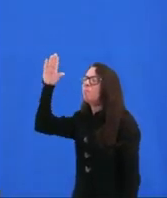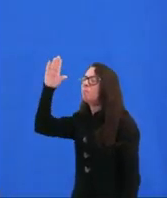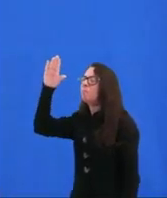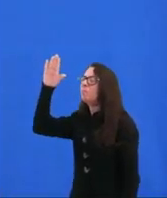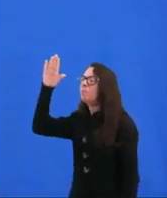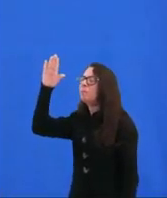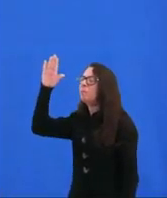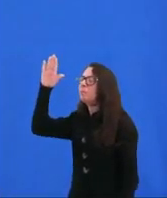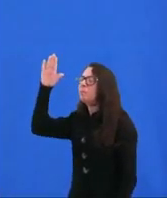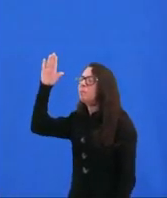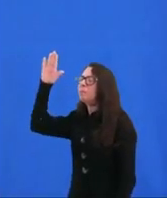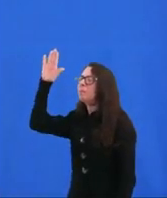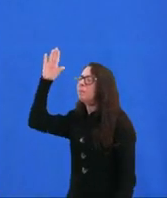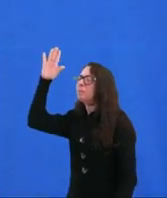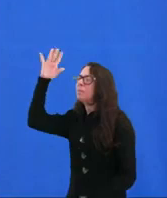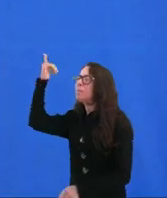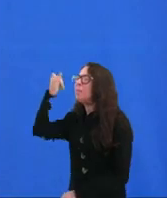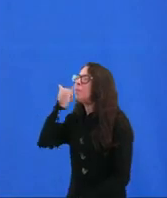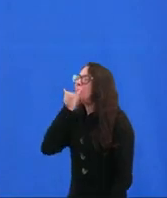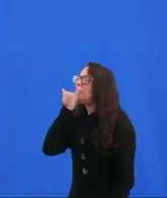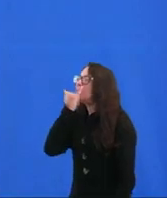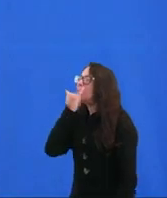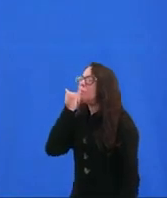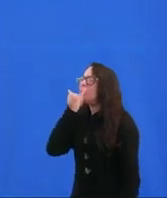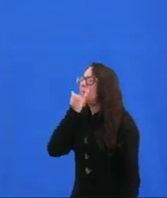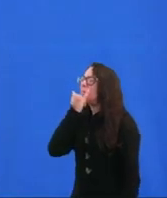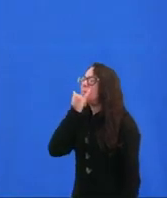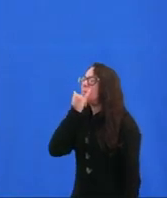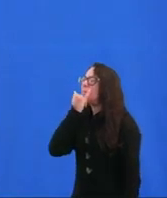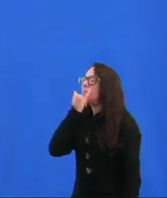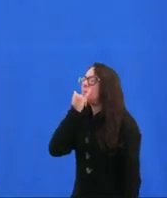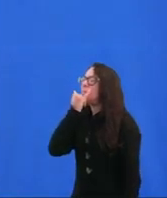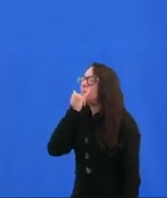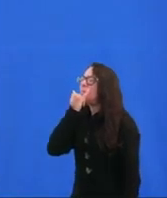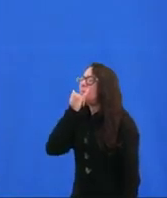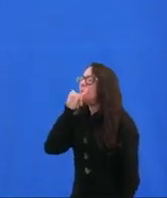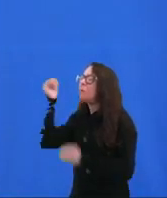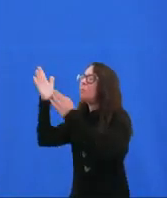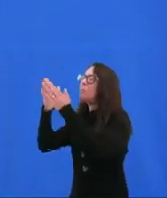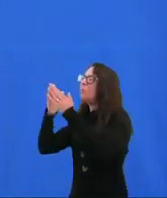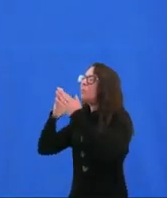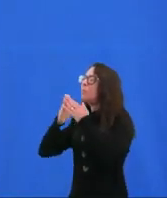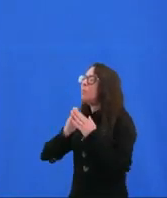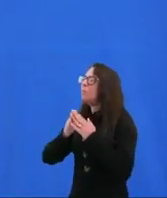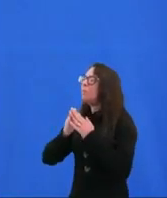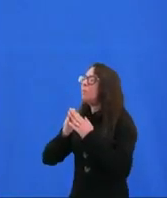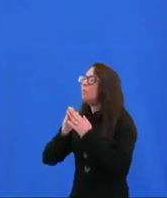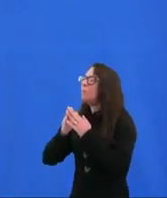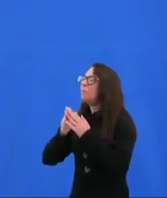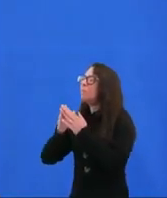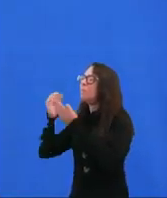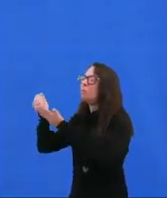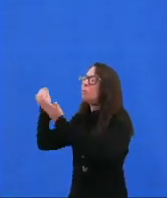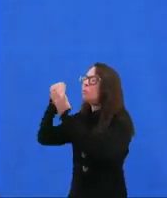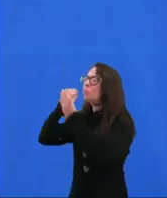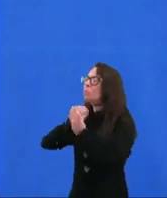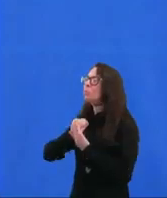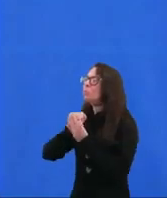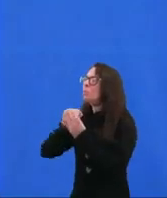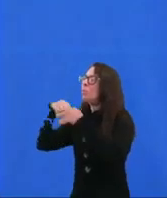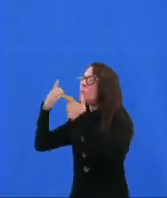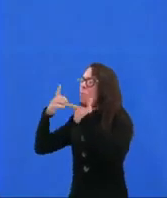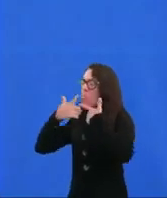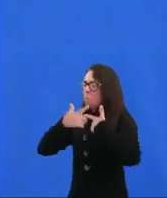purifica. Em nome de Jesus, ó Pai, que o Senhor possa ser o nosso professor, o nosso mestre, Espírito